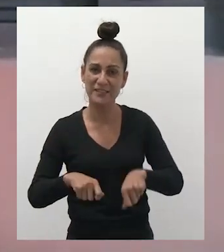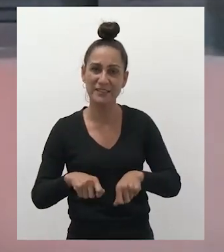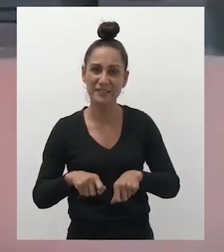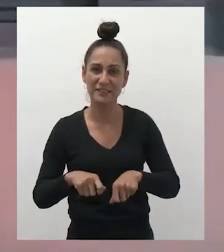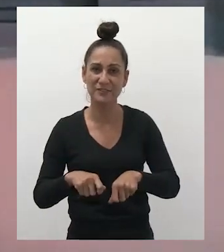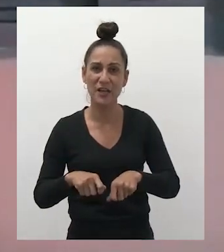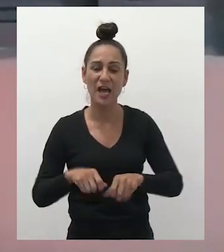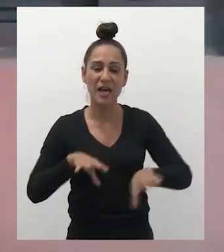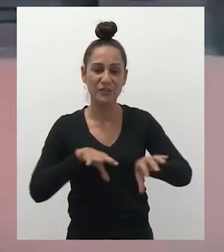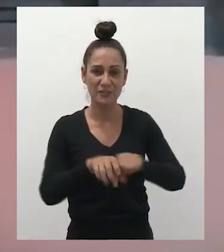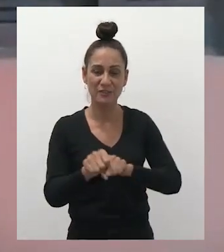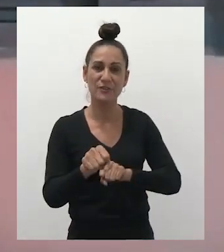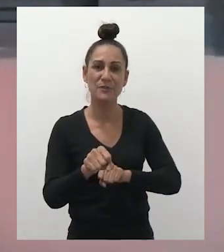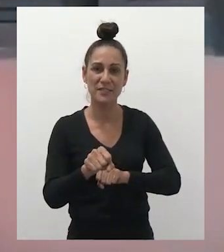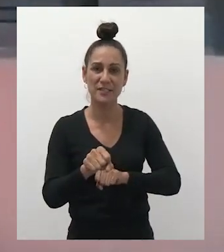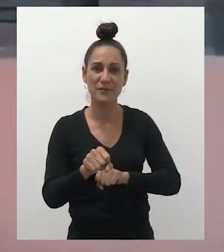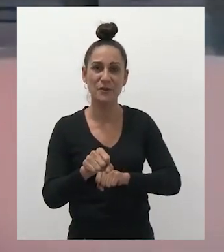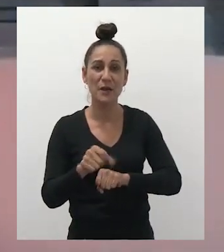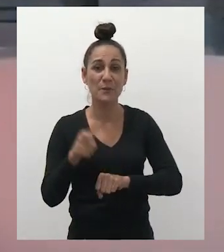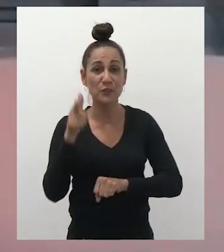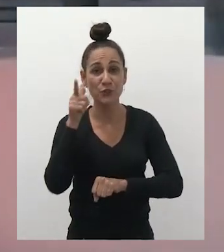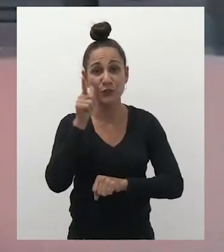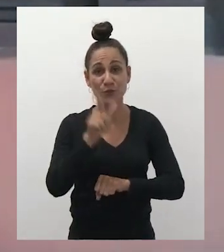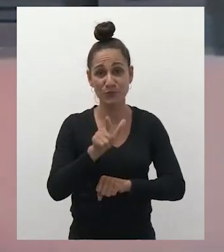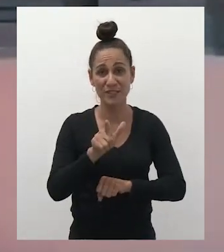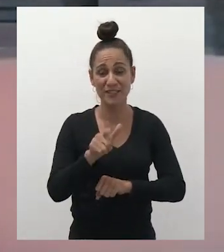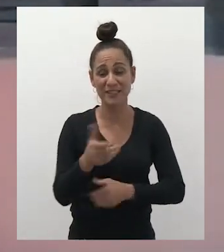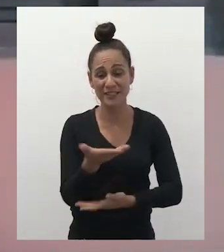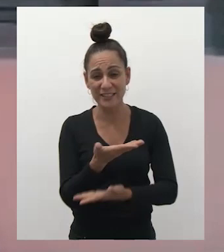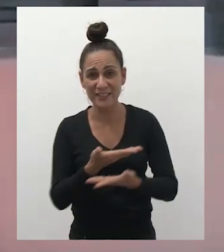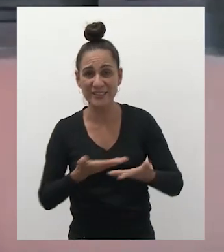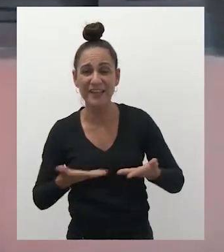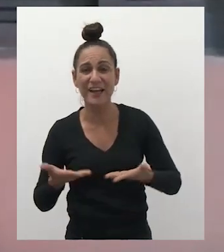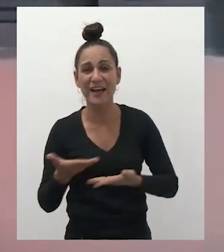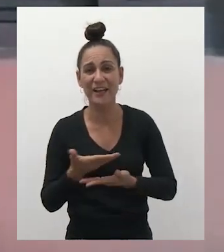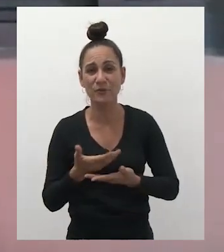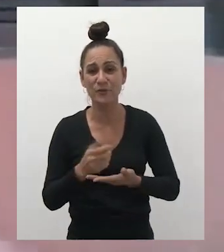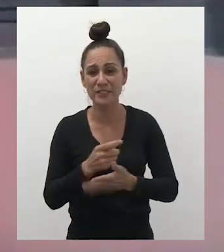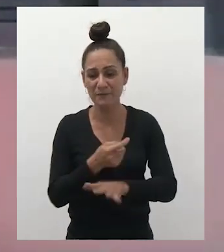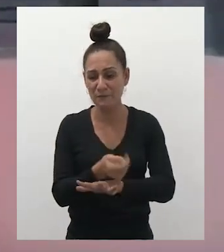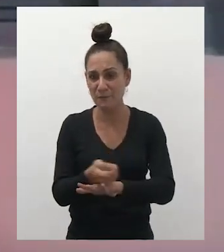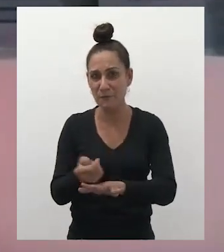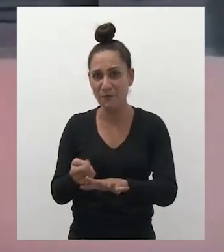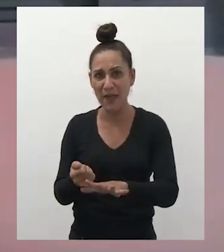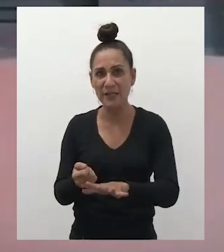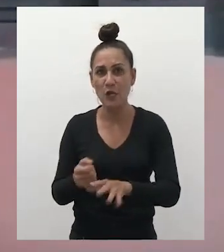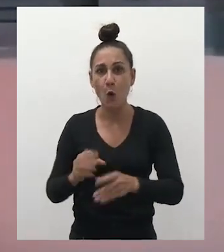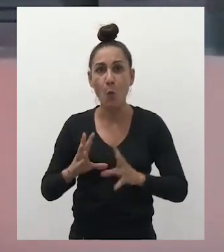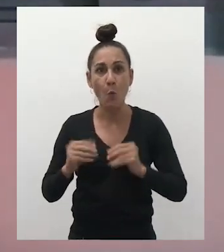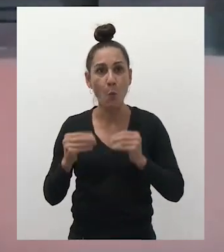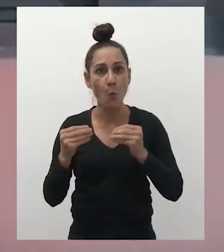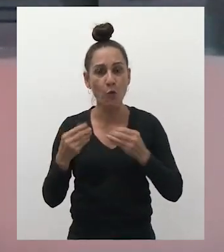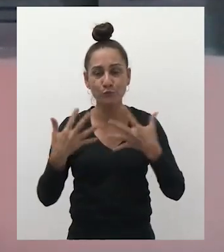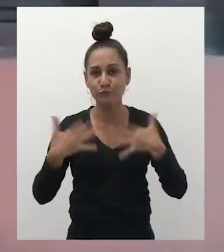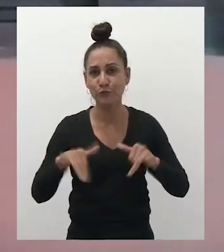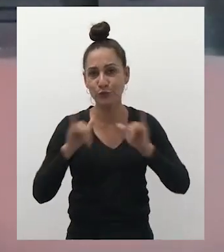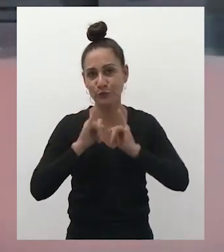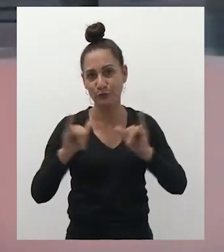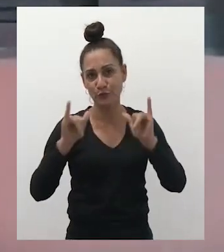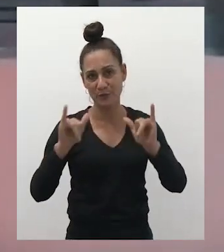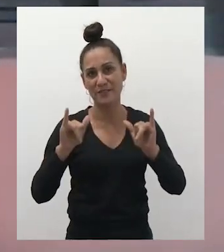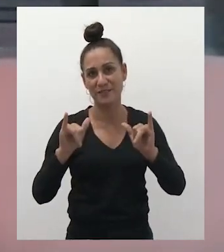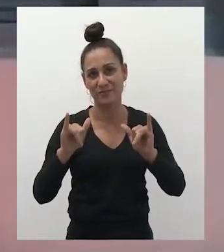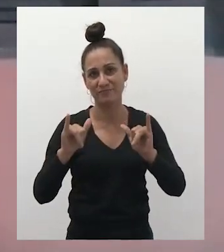nossa formação para conseguir lidar com esse monte de facetas que a realidade vai